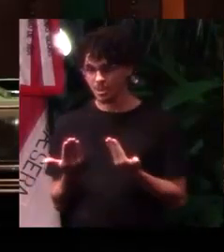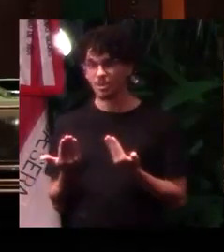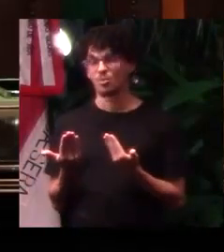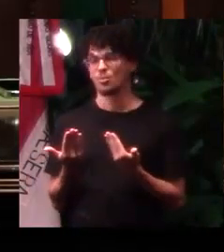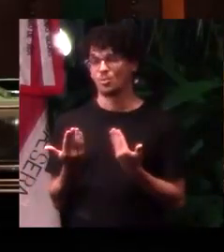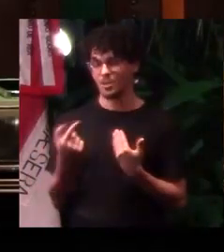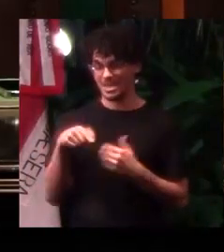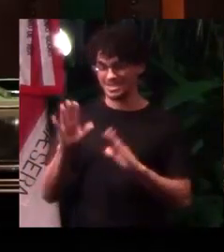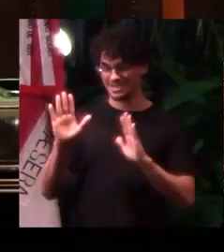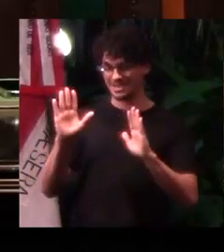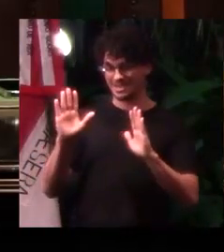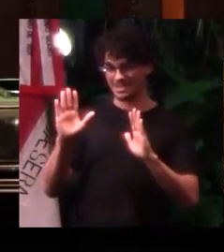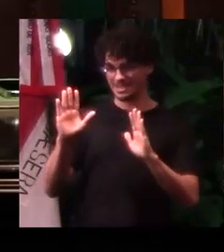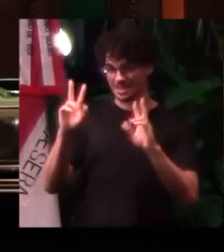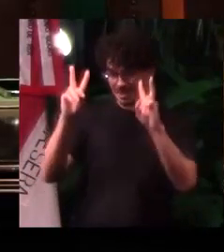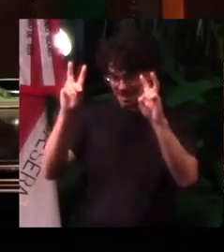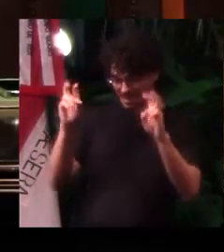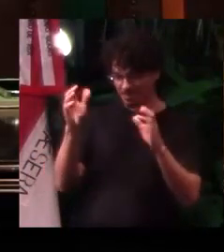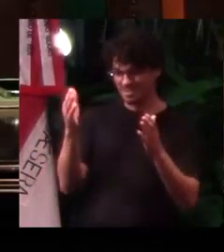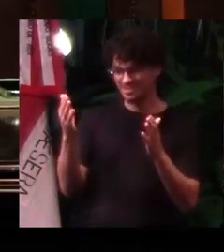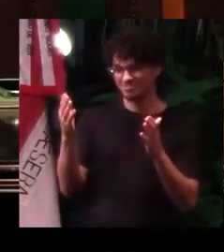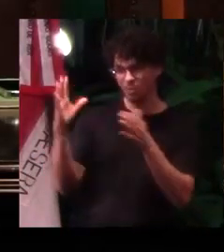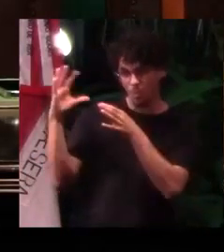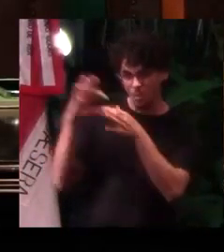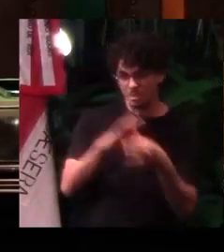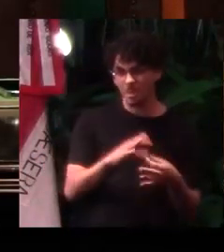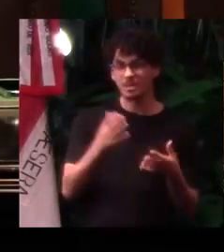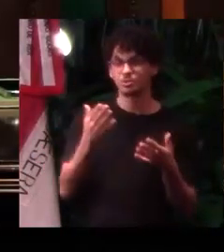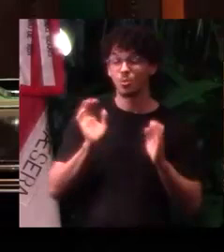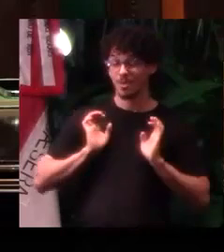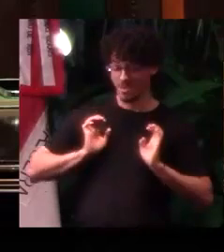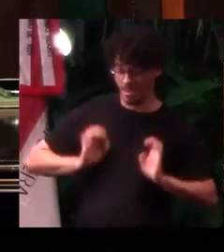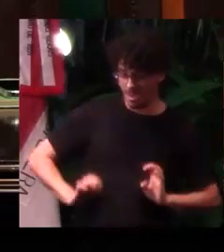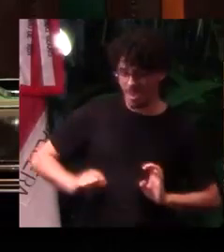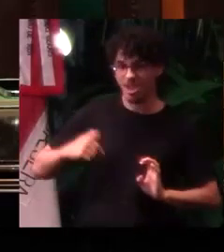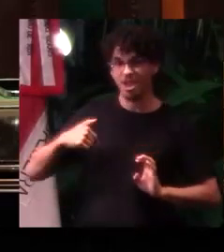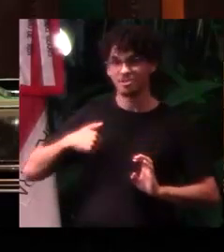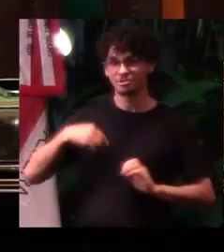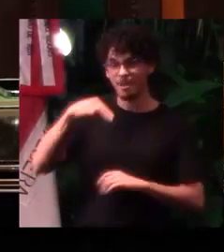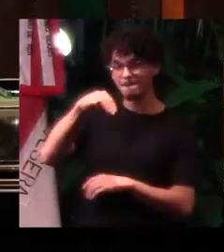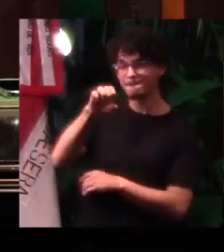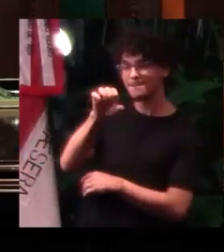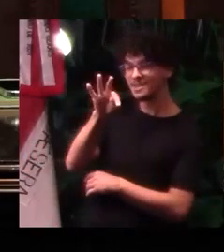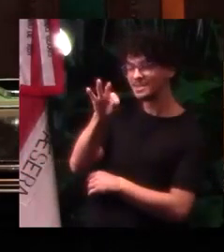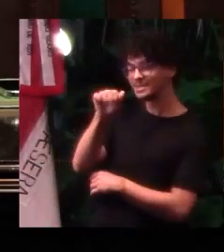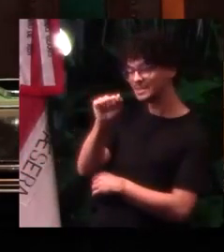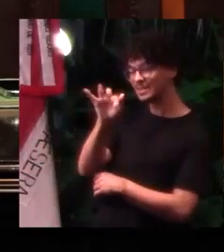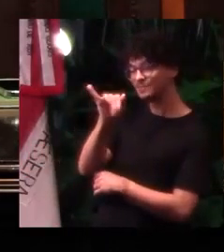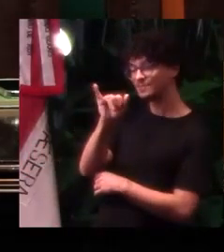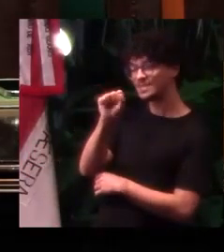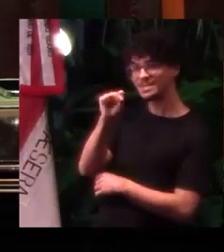as questões éticas mais profundas, né? Questões metafísicas, questões...